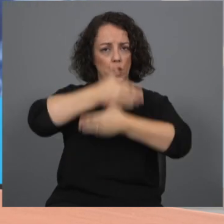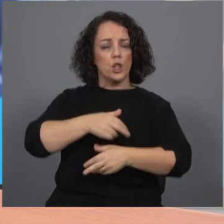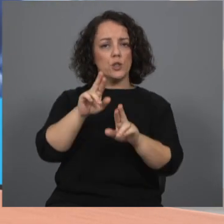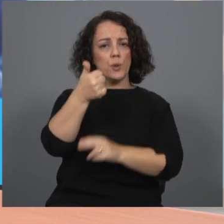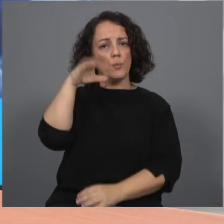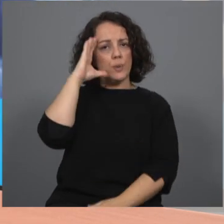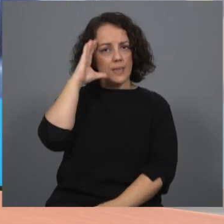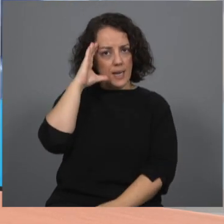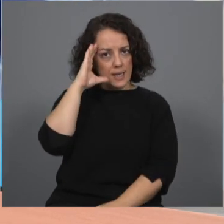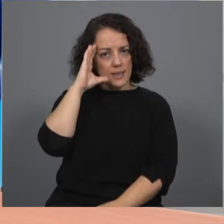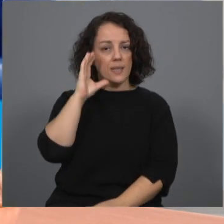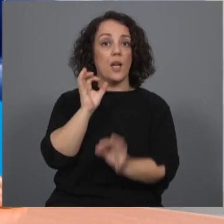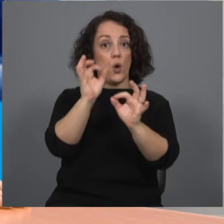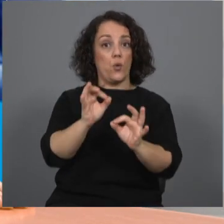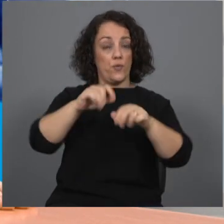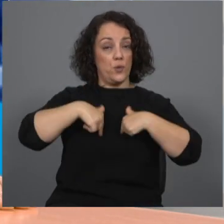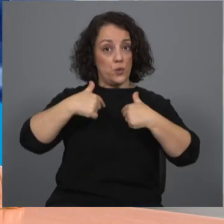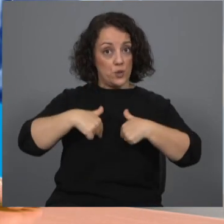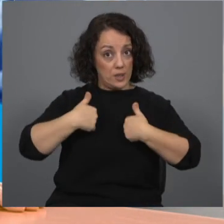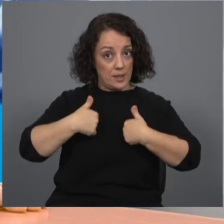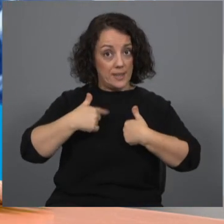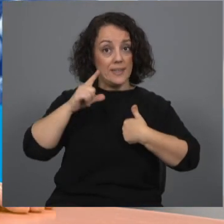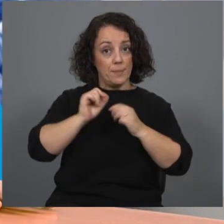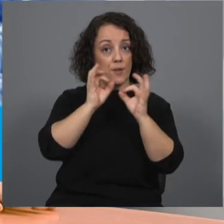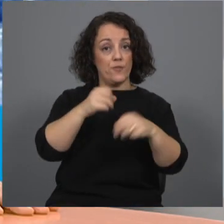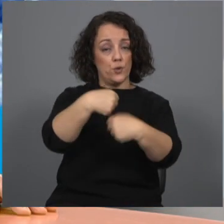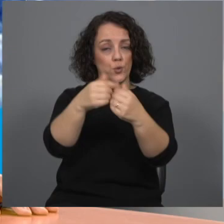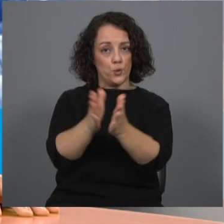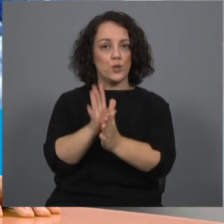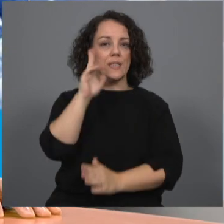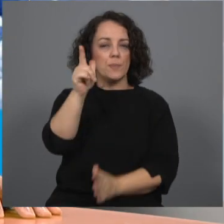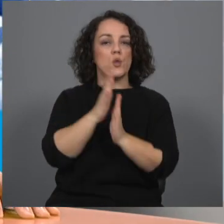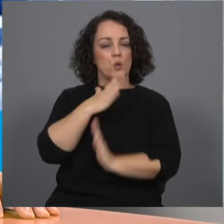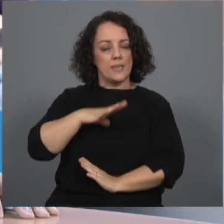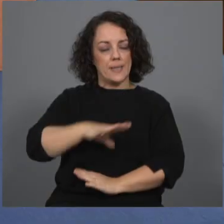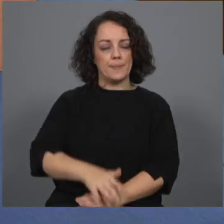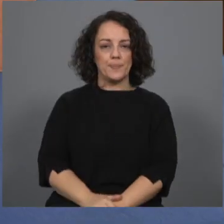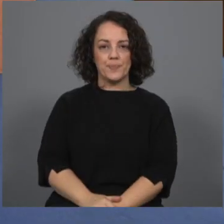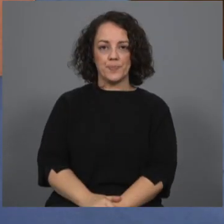boa tarde, a cuidar de si e assim a cuidar de todos. Até amanhã, se Deus quiser.